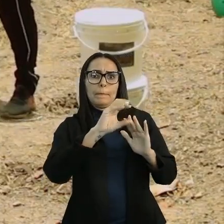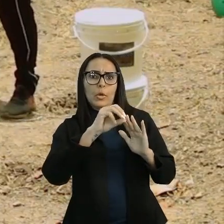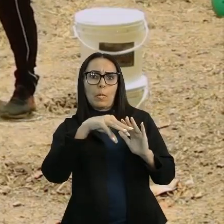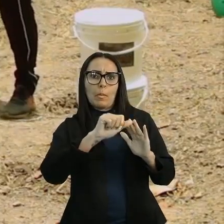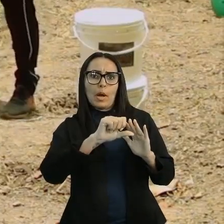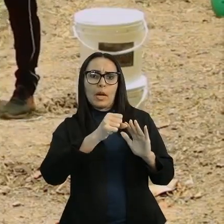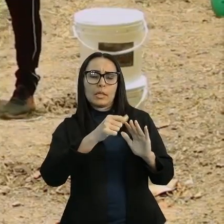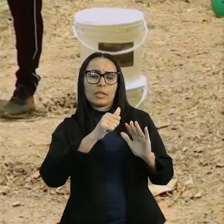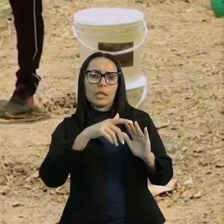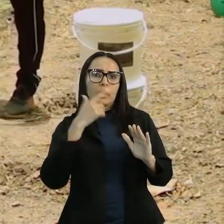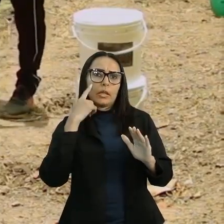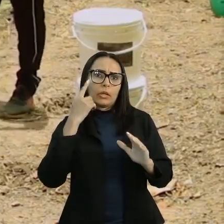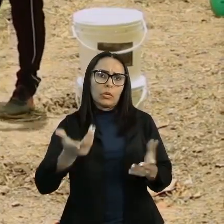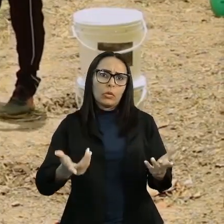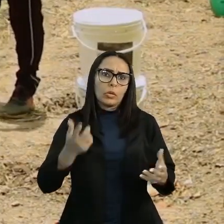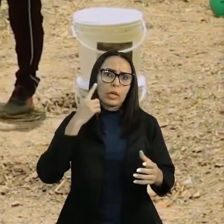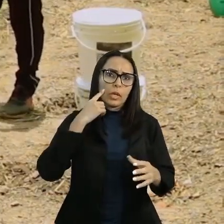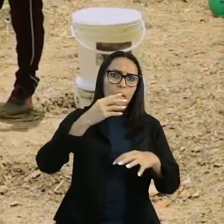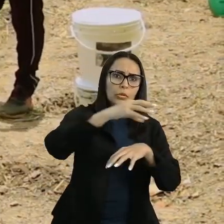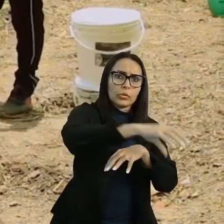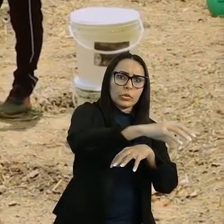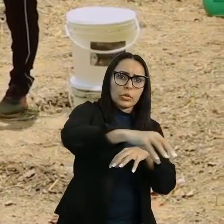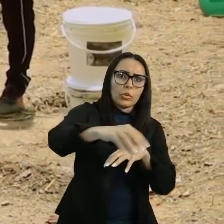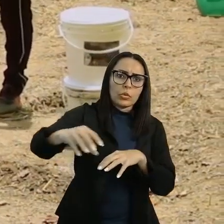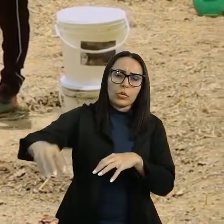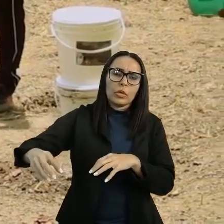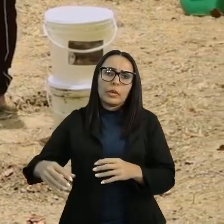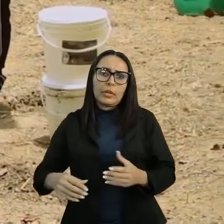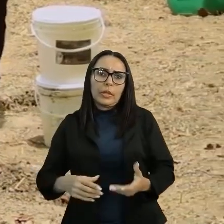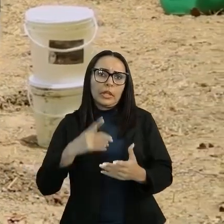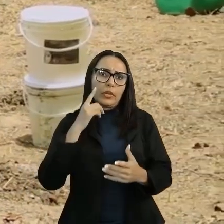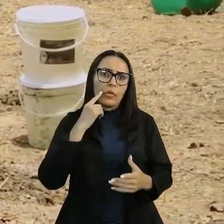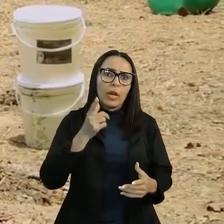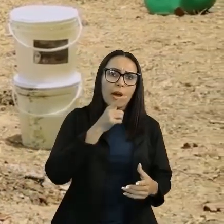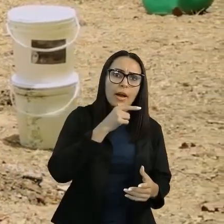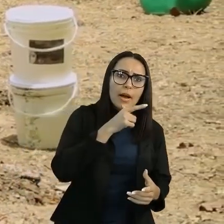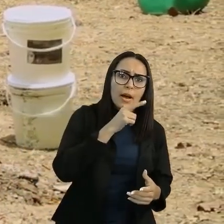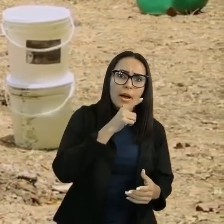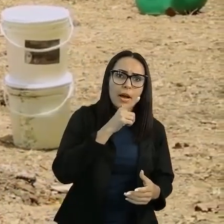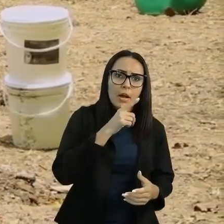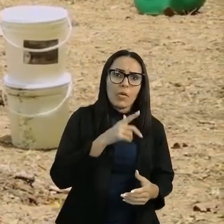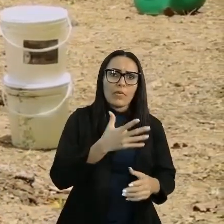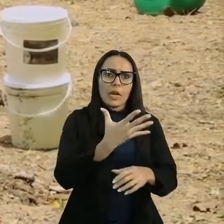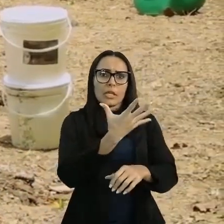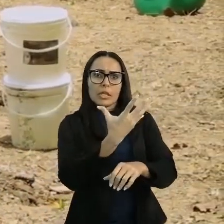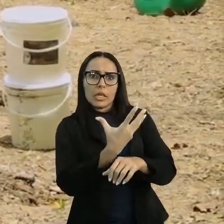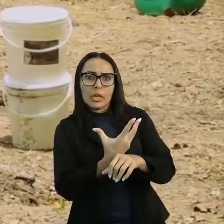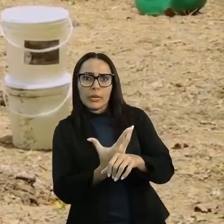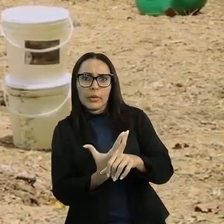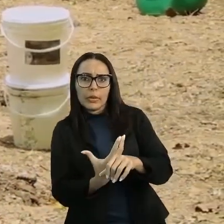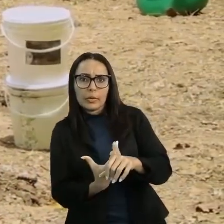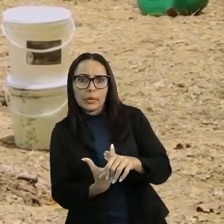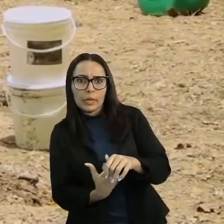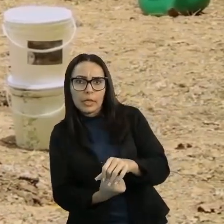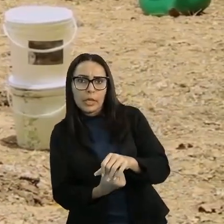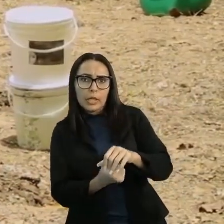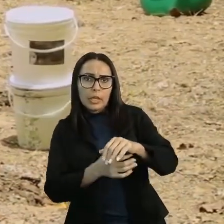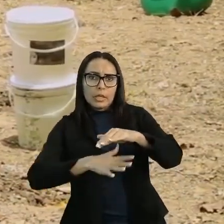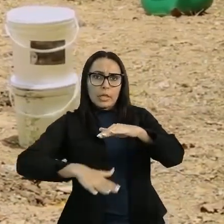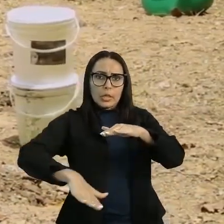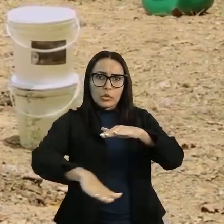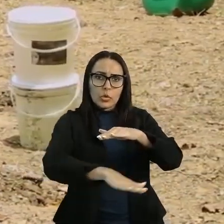sistema alternativo de plantio, muito legal. Então os estudantes vieram fazer a espécie de TCC aqui